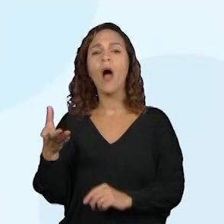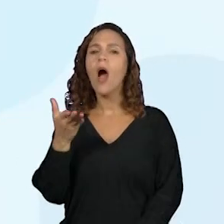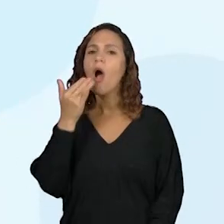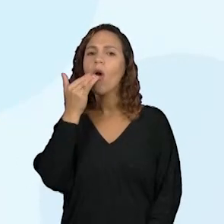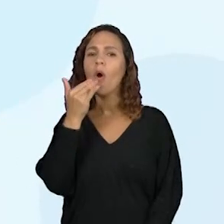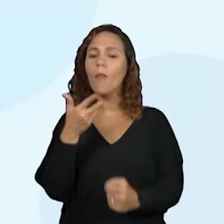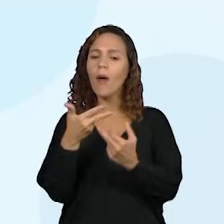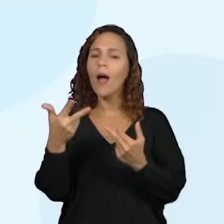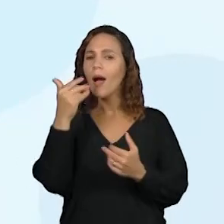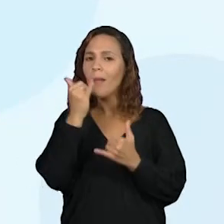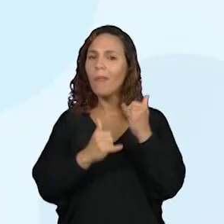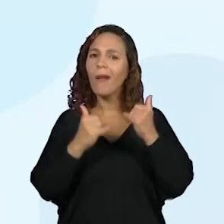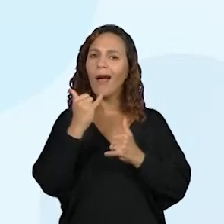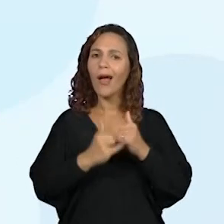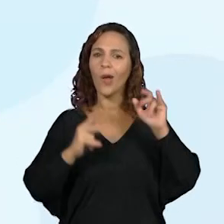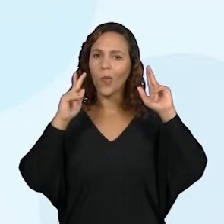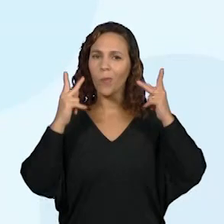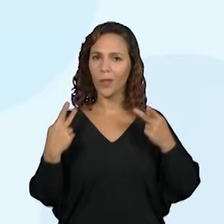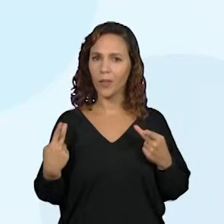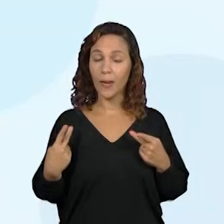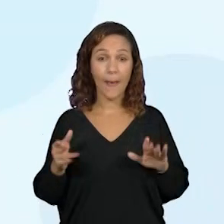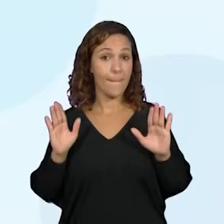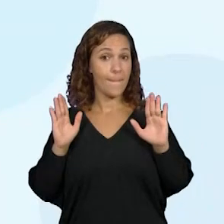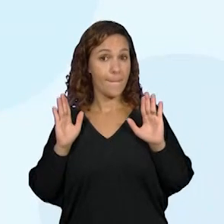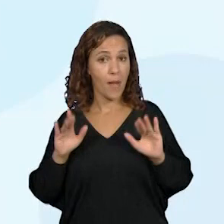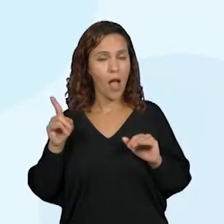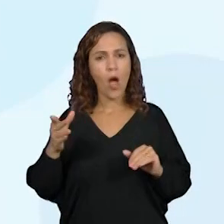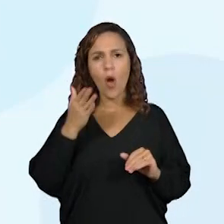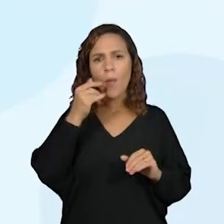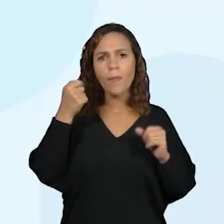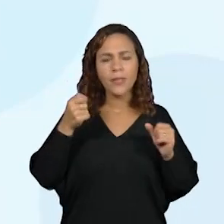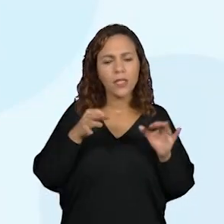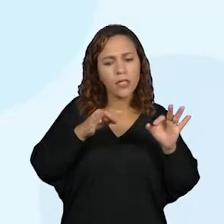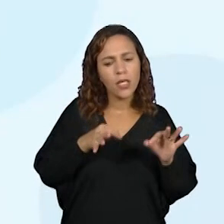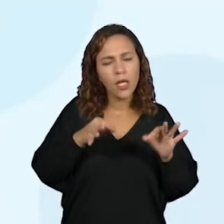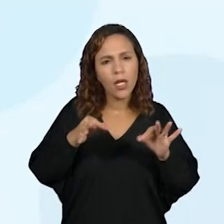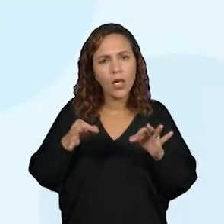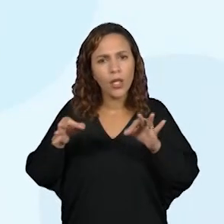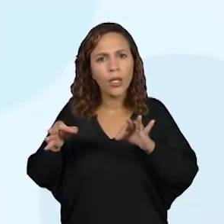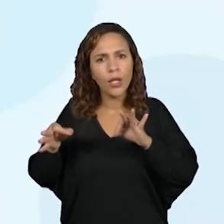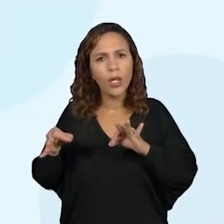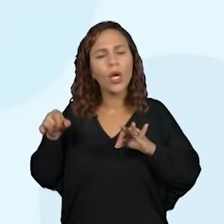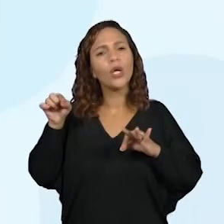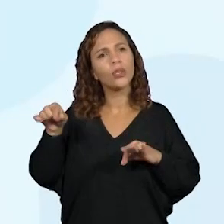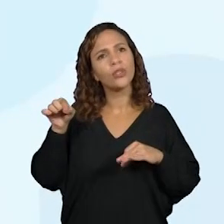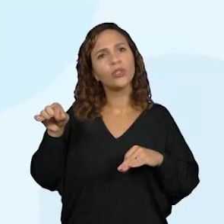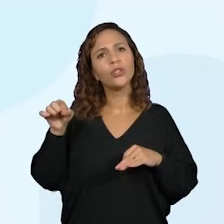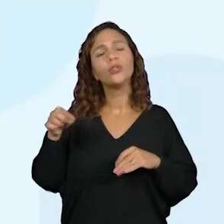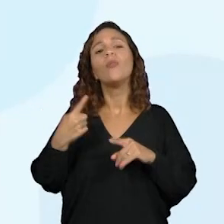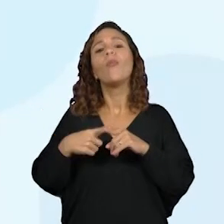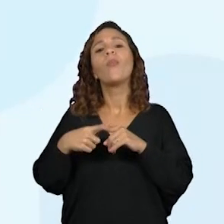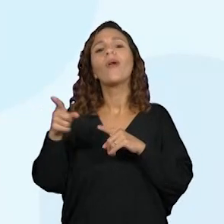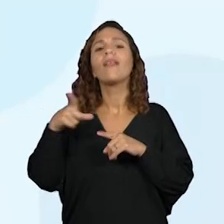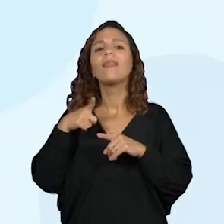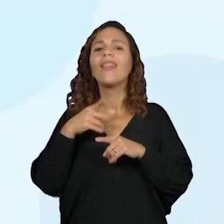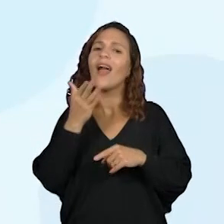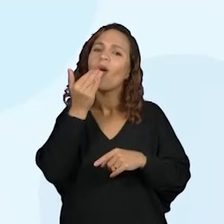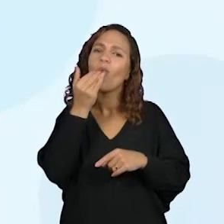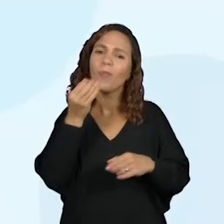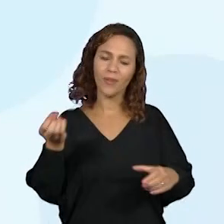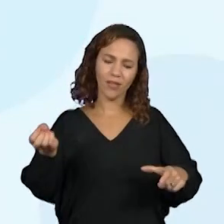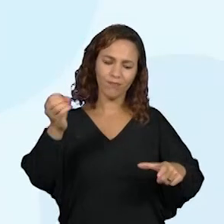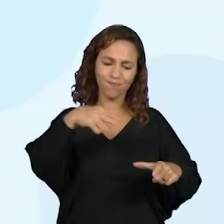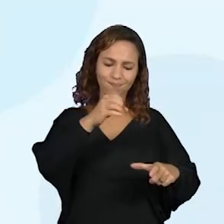humano não entanto sua alimentação balanceada é mais facilmente mantida por meio das rações